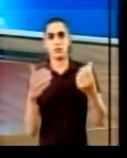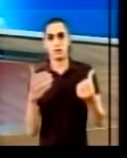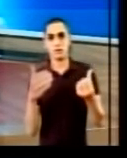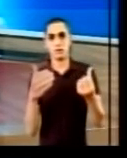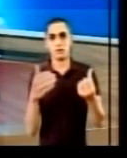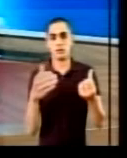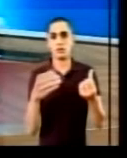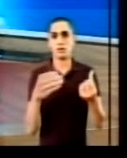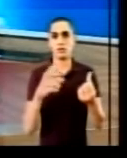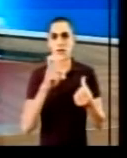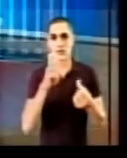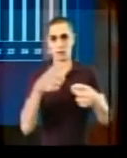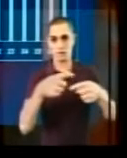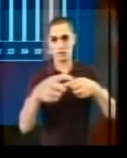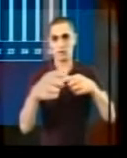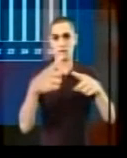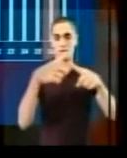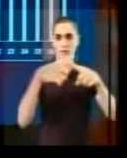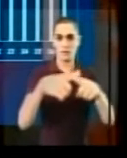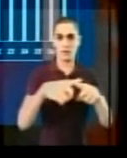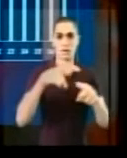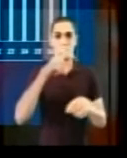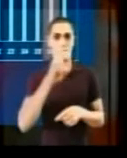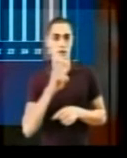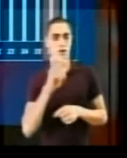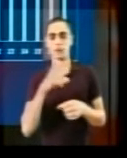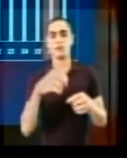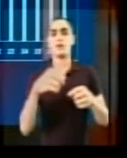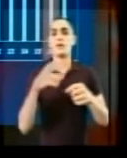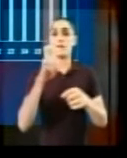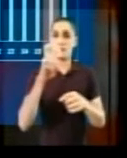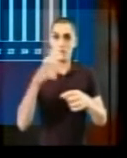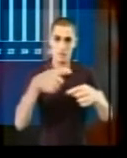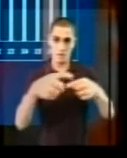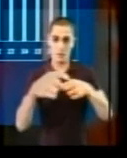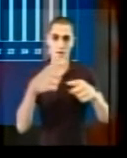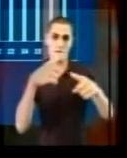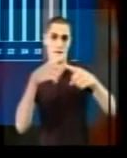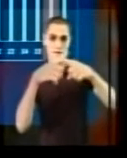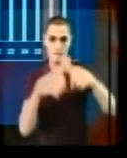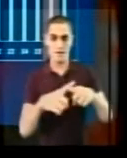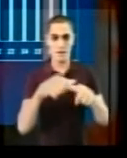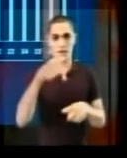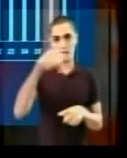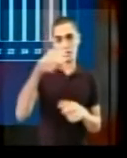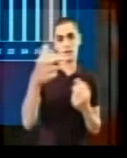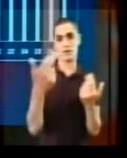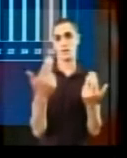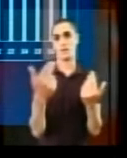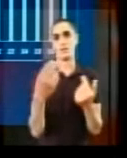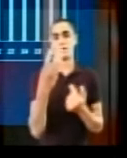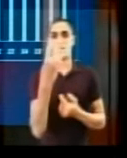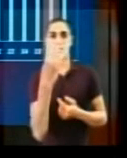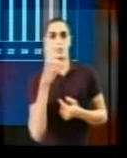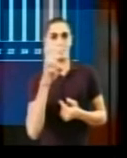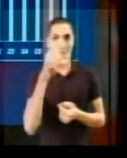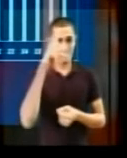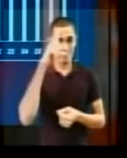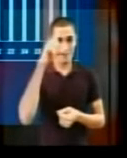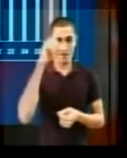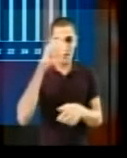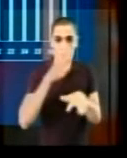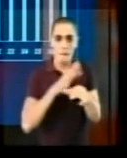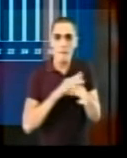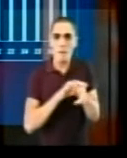7 são 35 dias, em média, que este paciente ficou internado